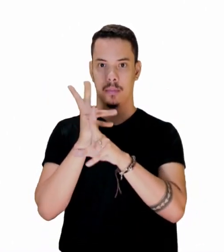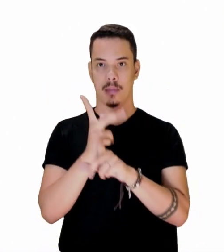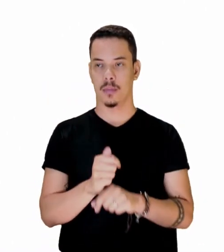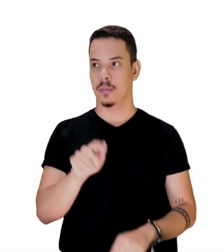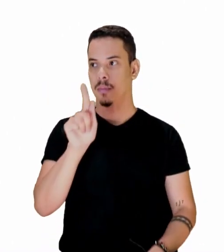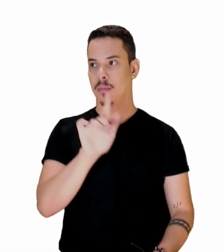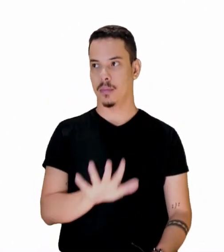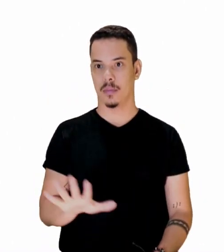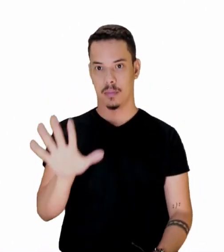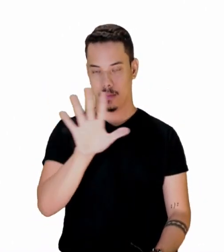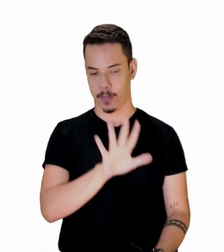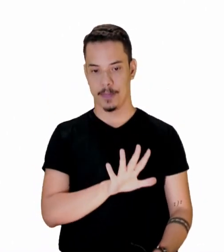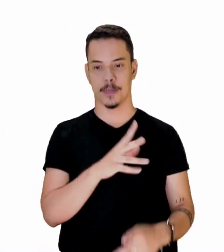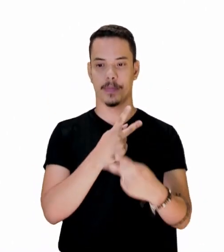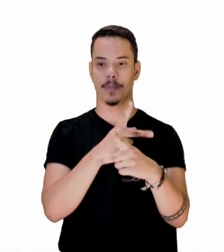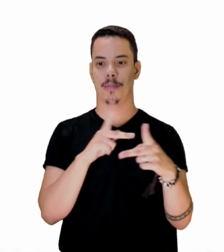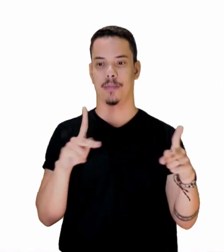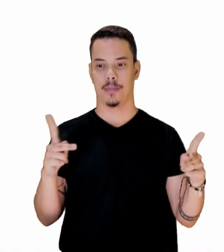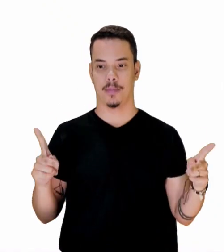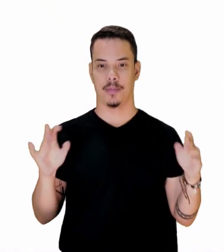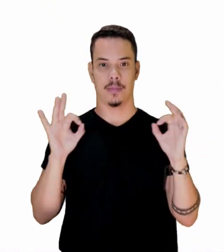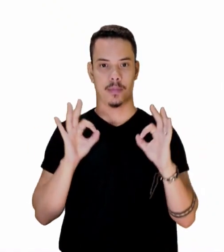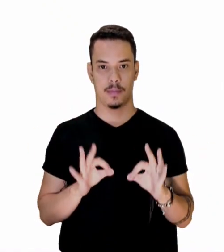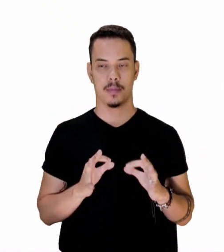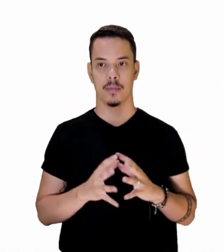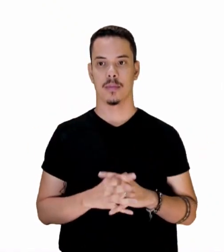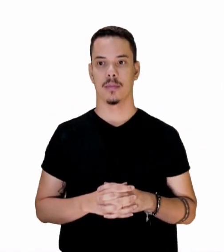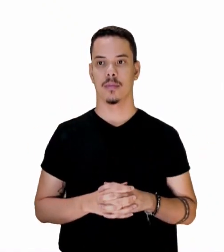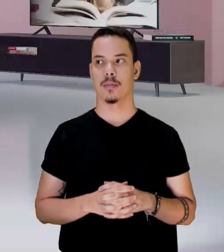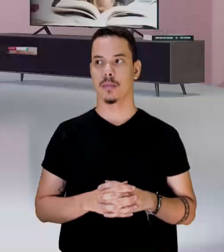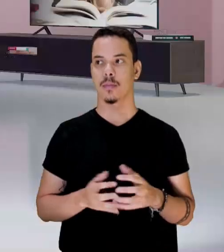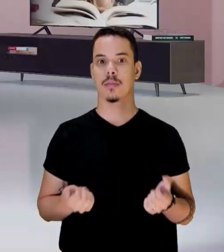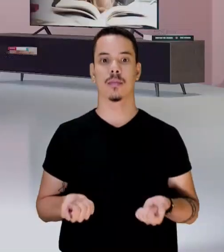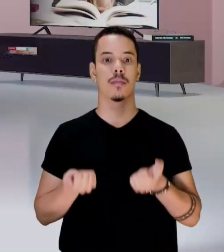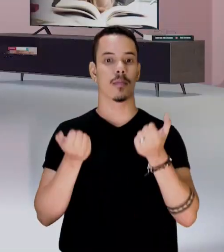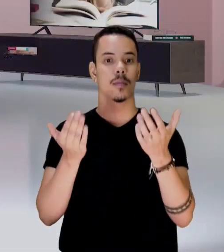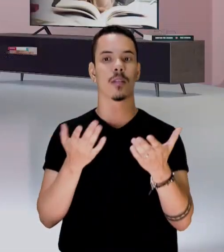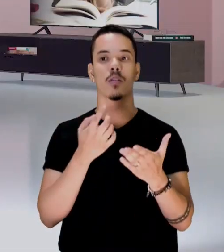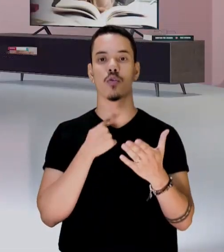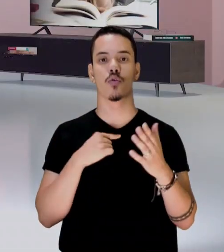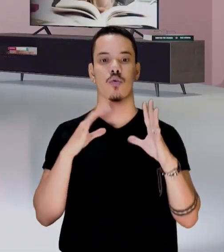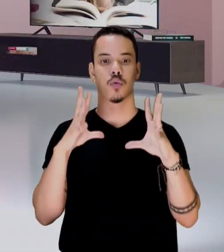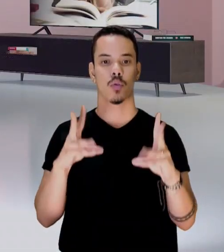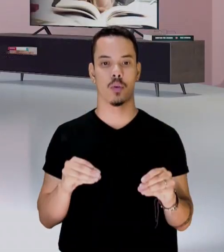para vocês, tá certo? Desejo a todos